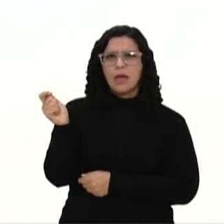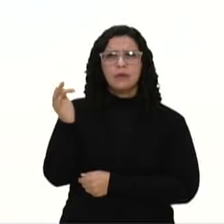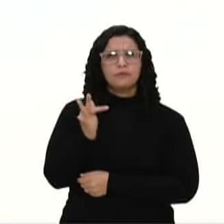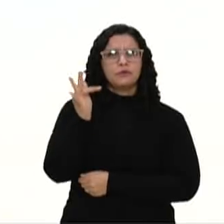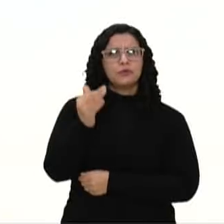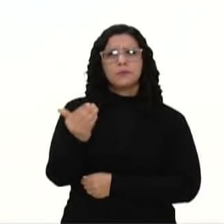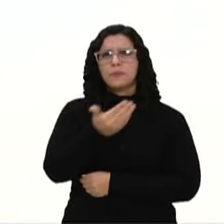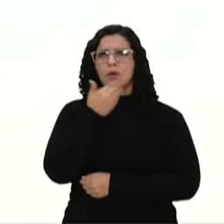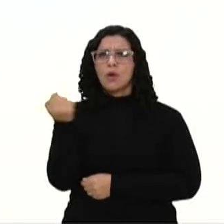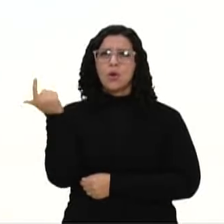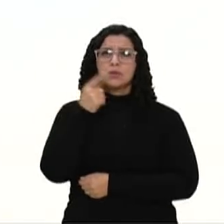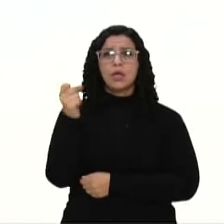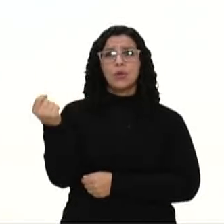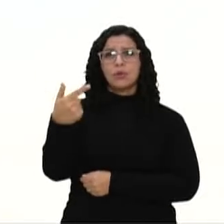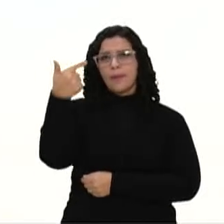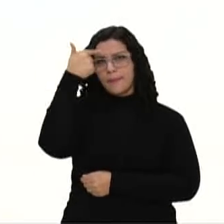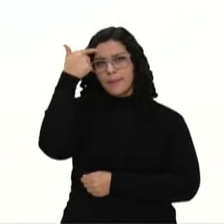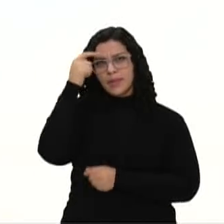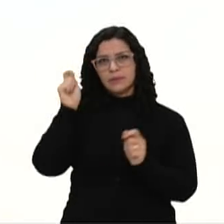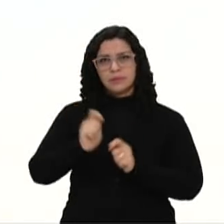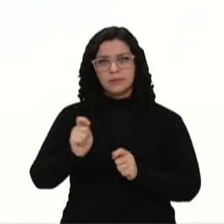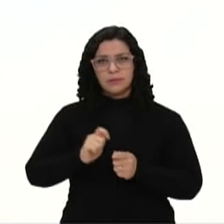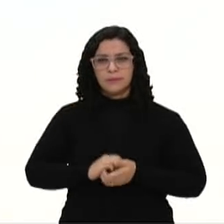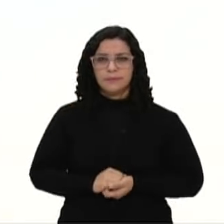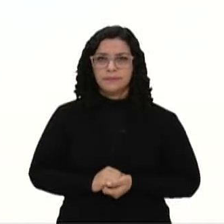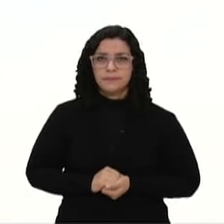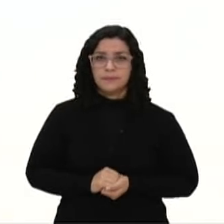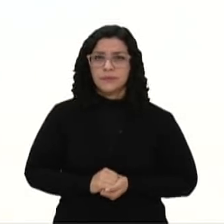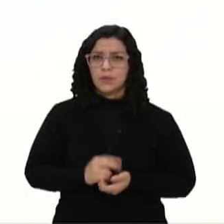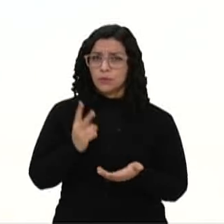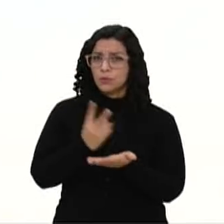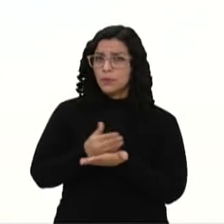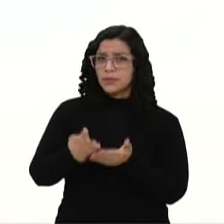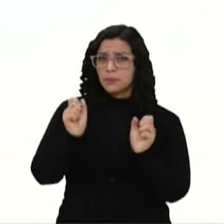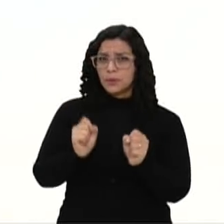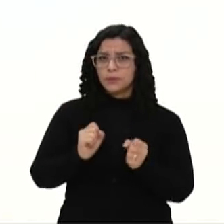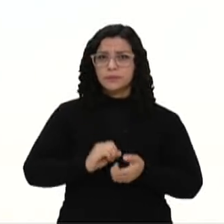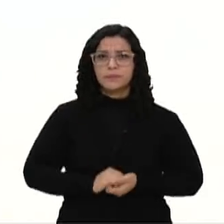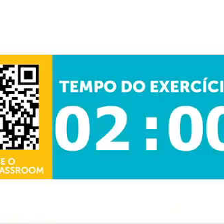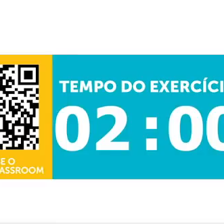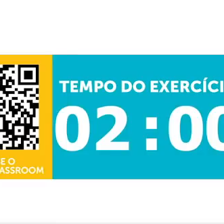muito mais além do que julgavas conseguir. Pode começar.